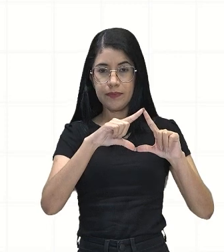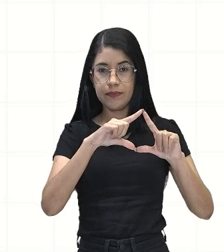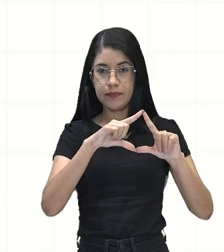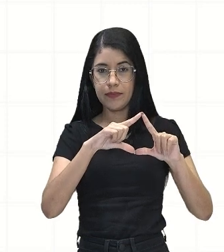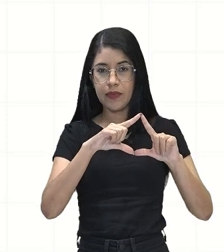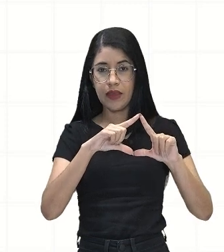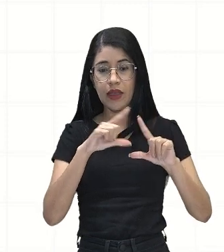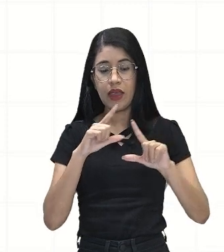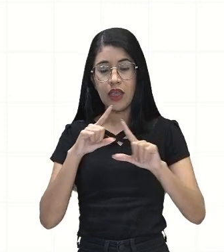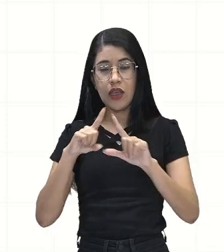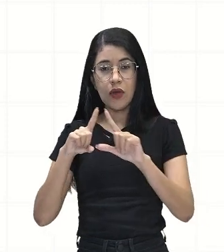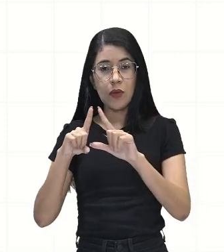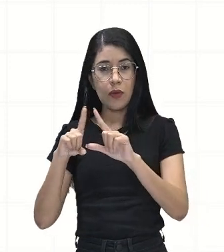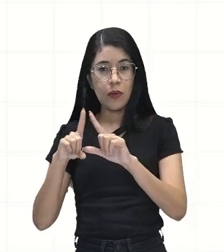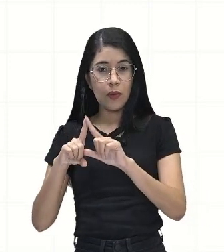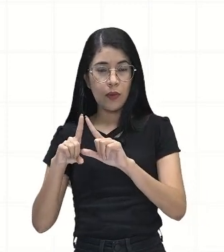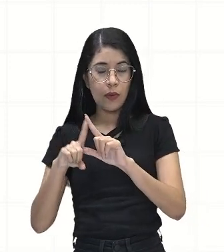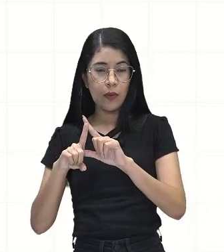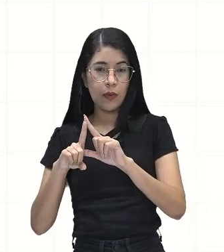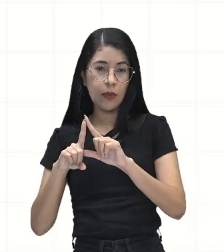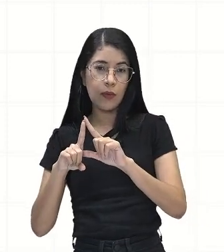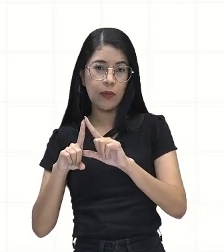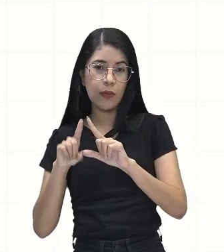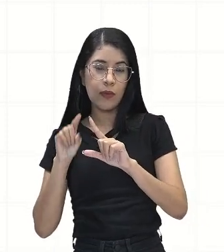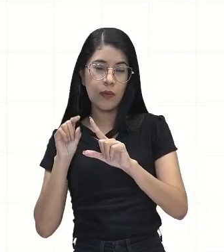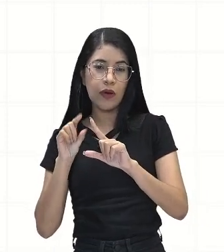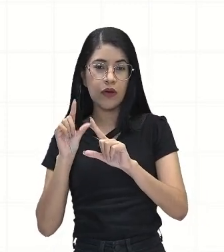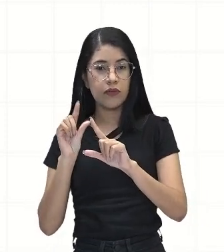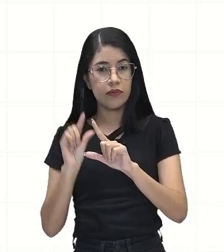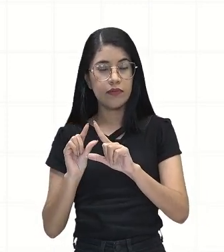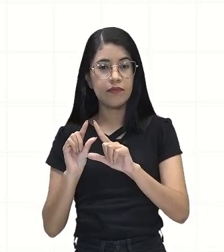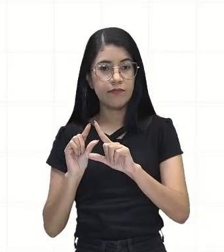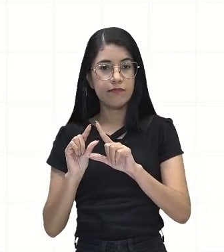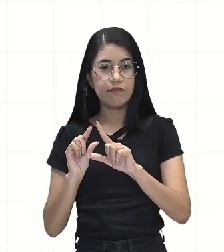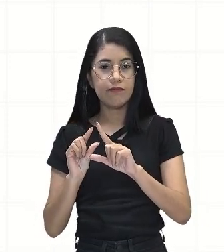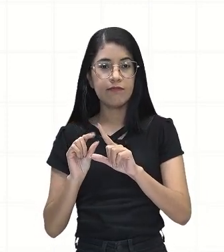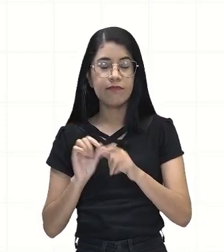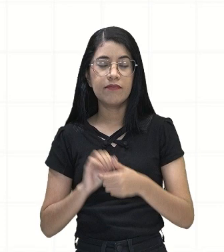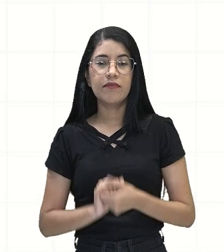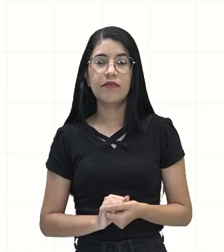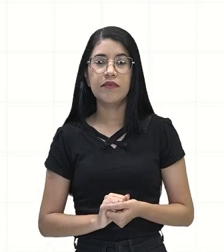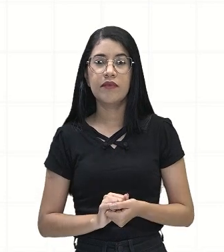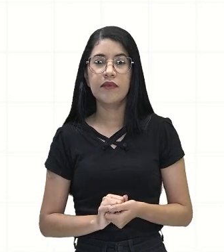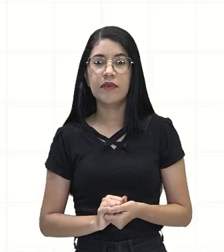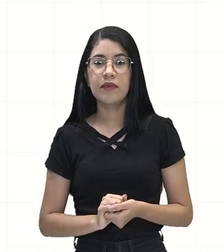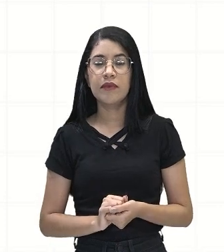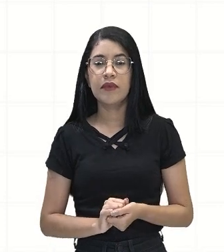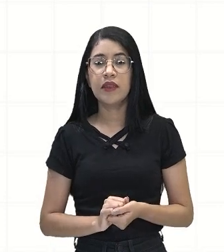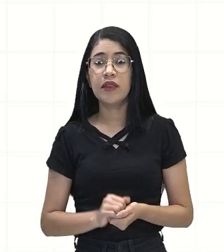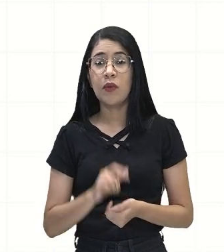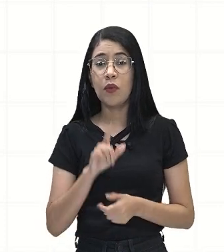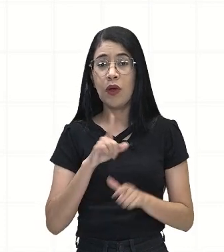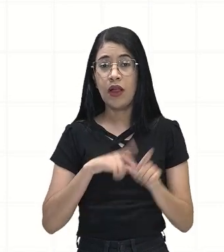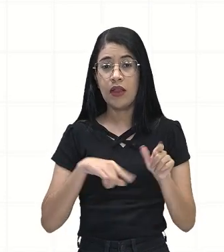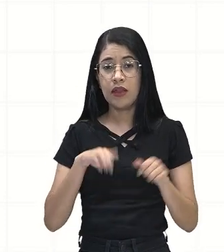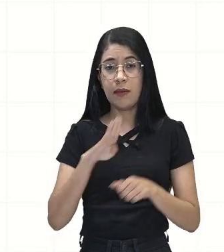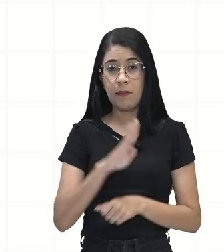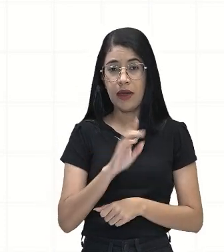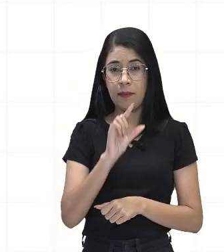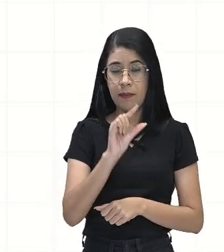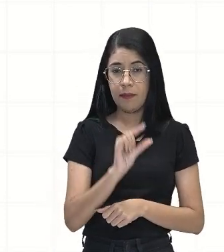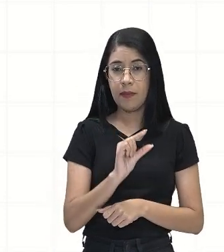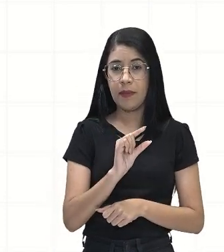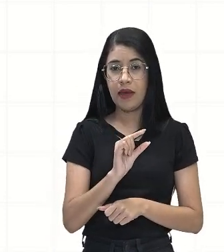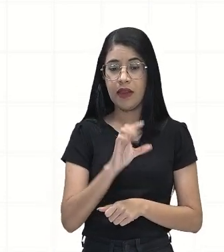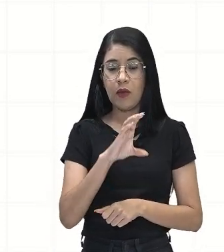esse aqui é o triângulo menor. E o que é que ele fala? Lembra que o B é cateto?